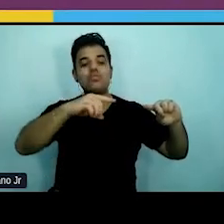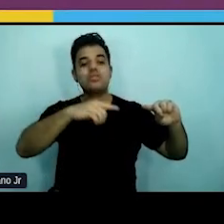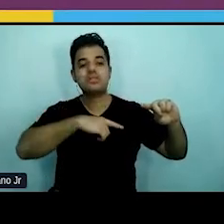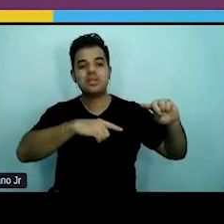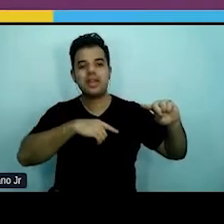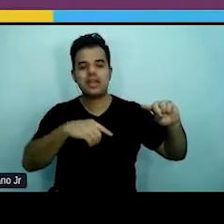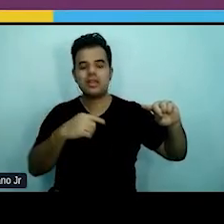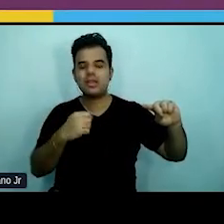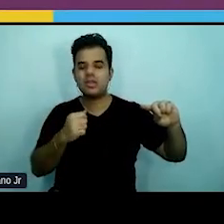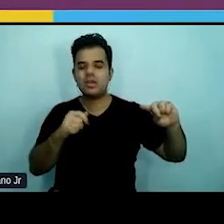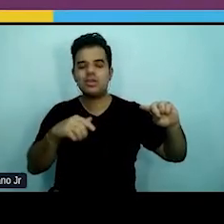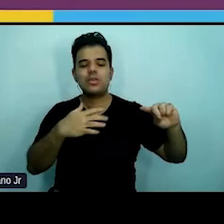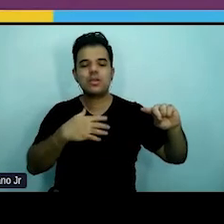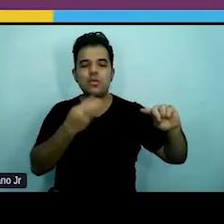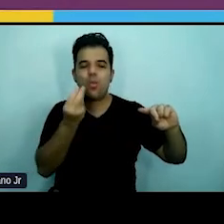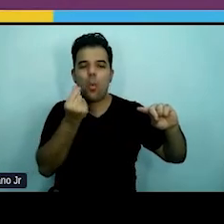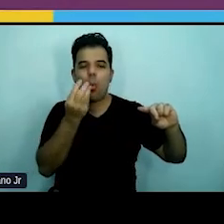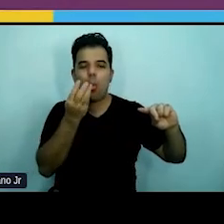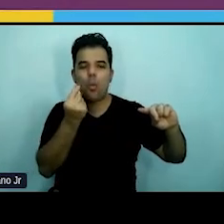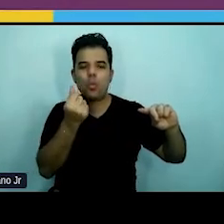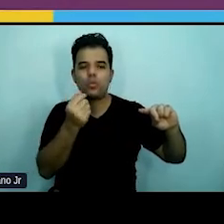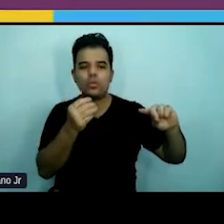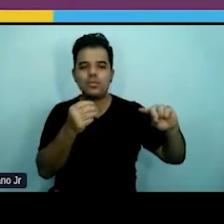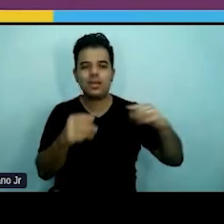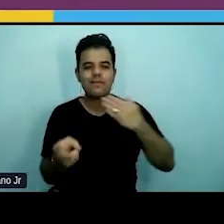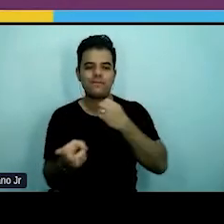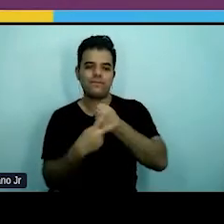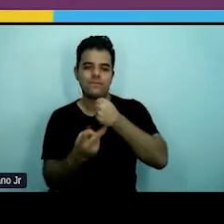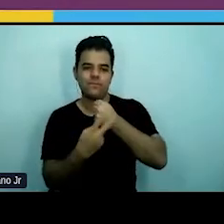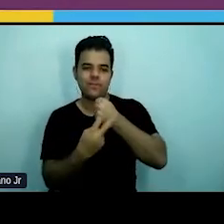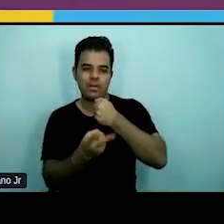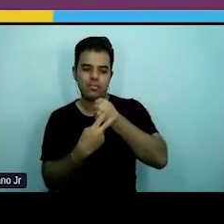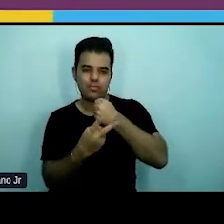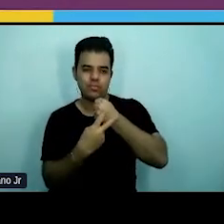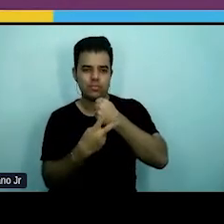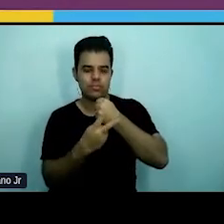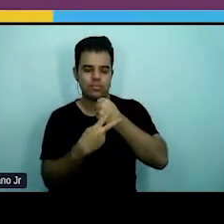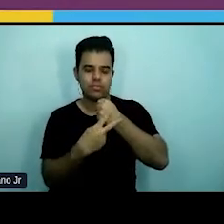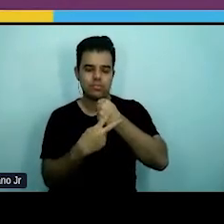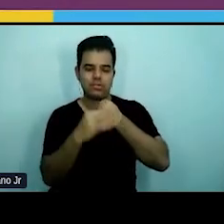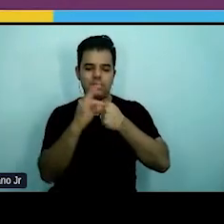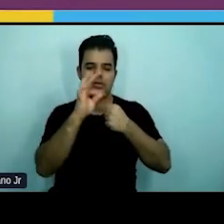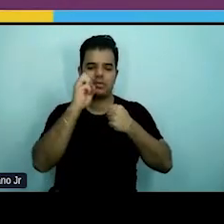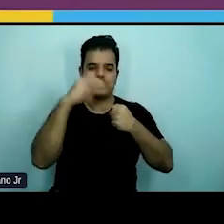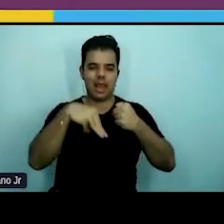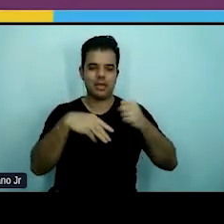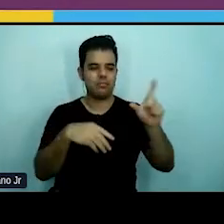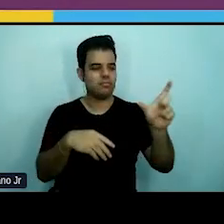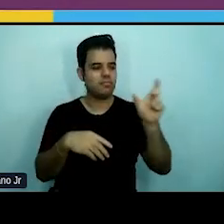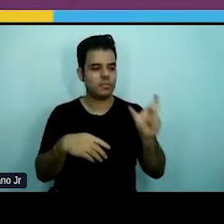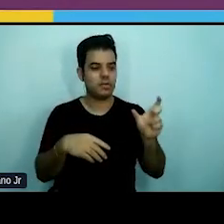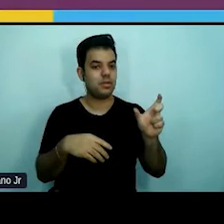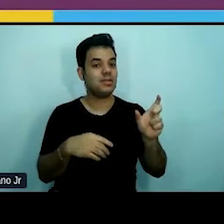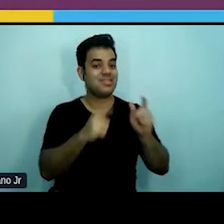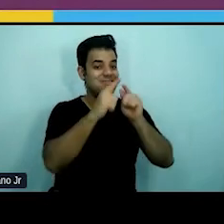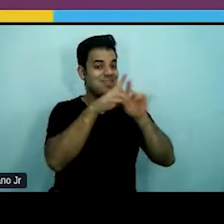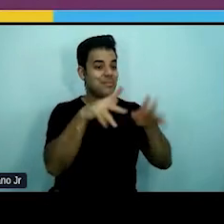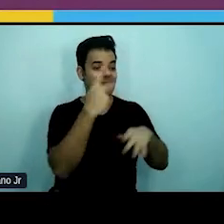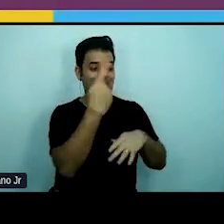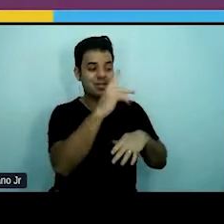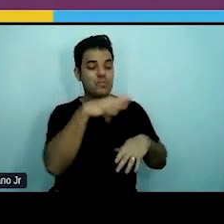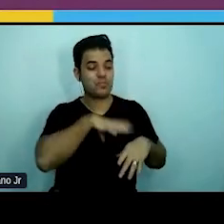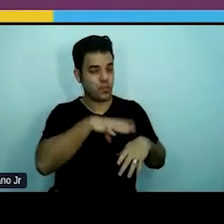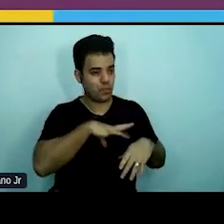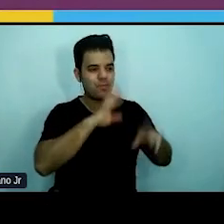palavra gosto, né, o verbo ter conjugado, tá certo? Ou seja, então existe uma diferença aí da classe gramatical, né, das